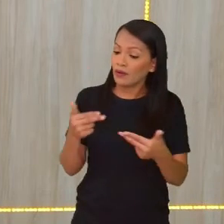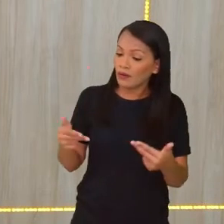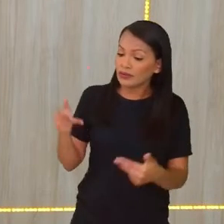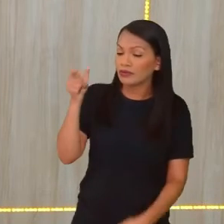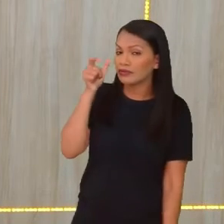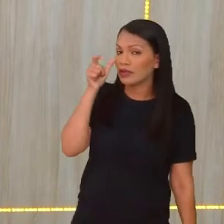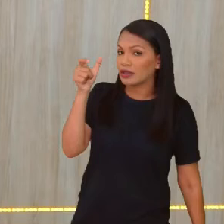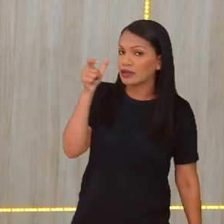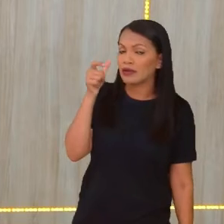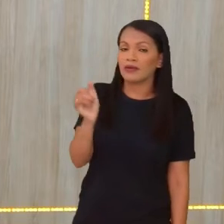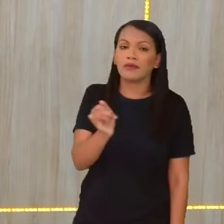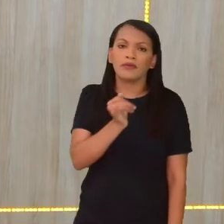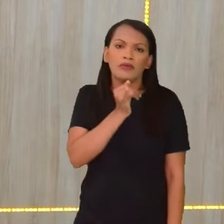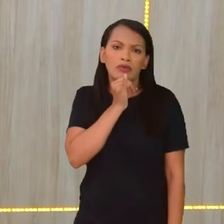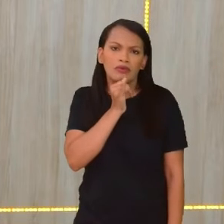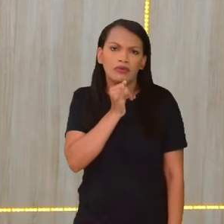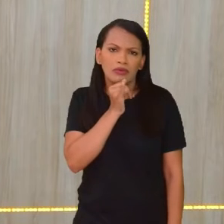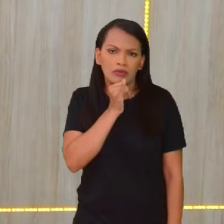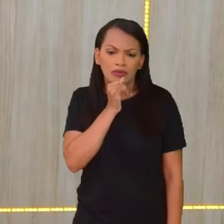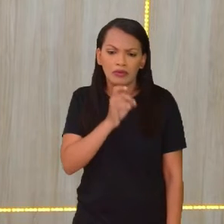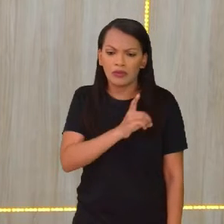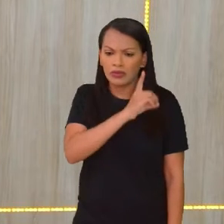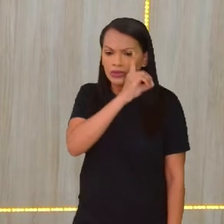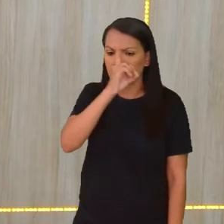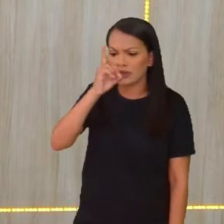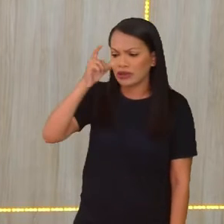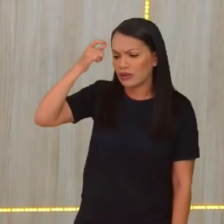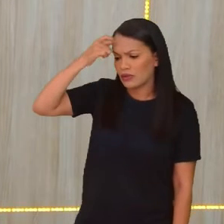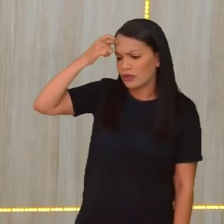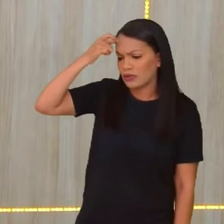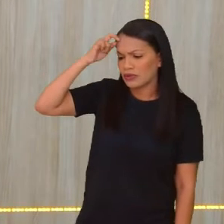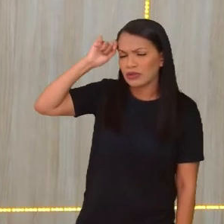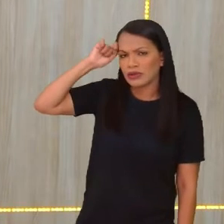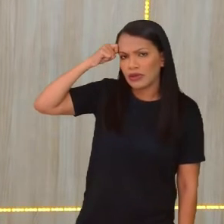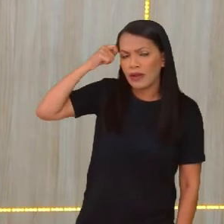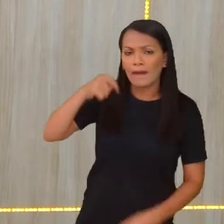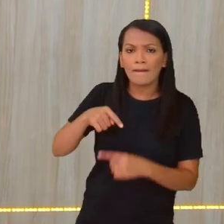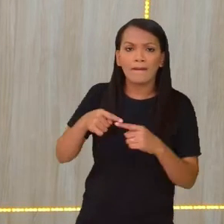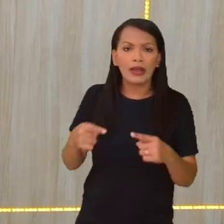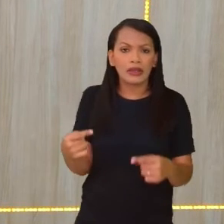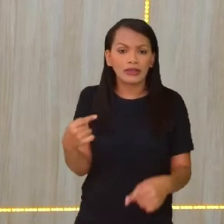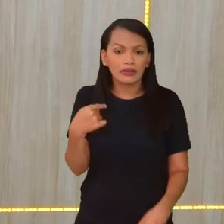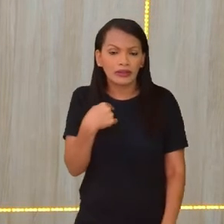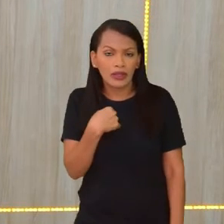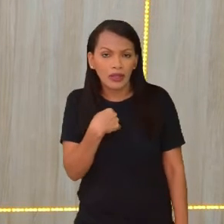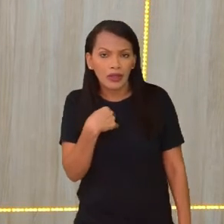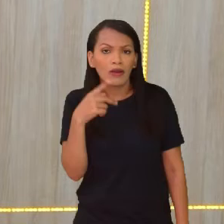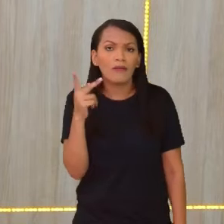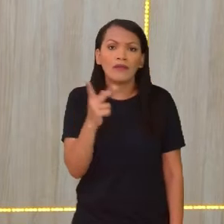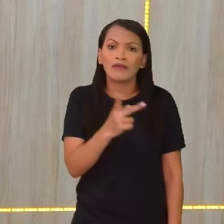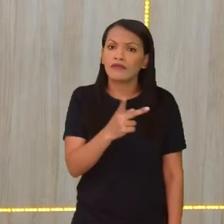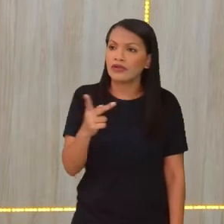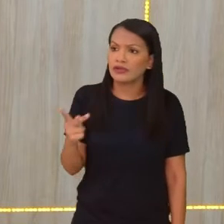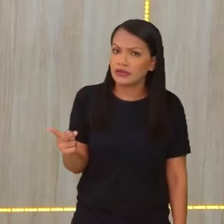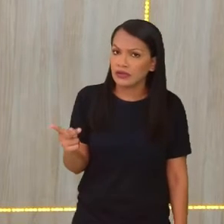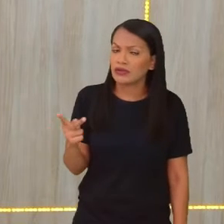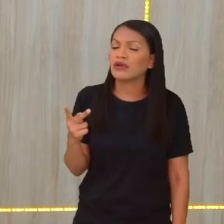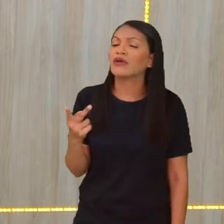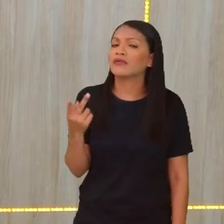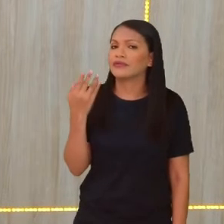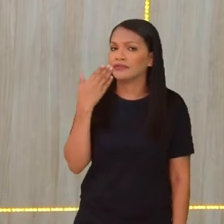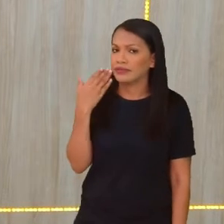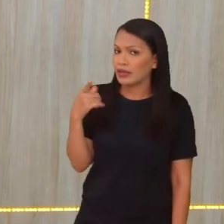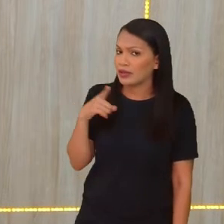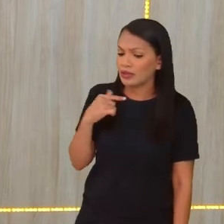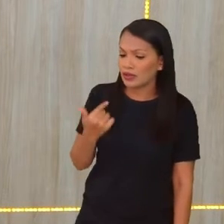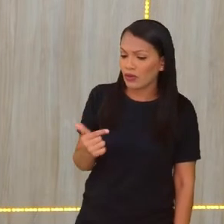Por exemplo, a gente está falando aqui sobre o Dia da Consciência Negra. Mas tanto eu como a professora Vanessa, a gente não tem tanta melanina